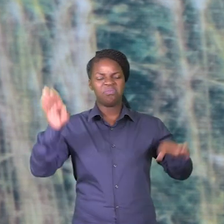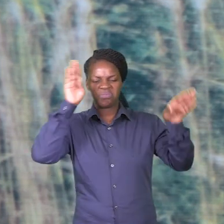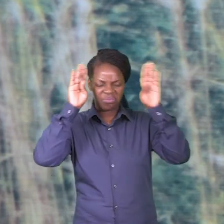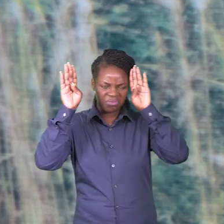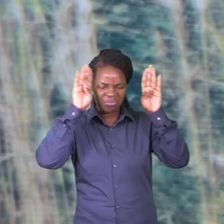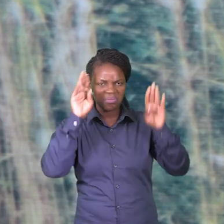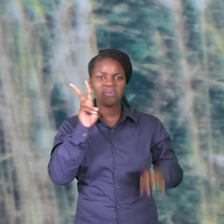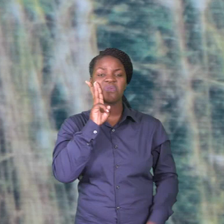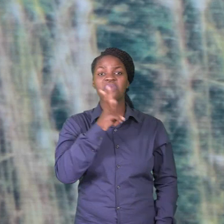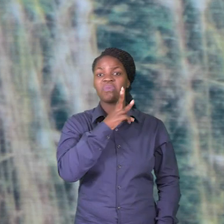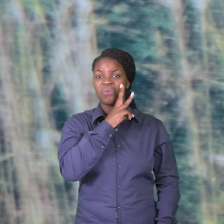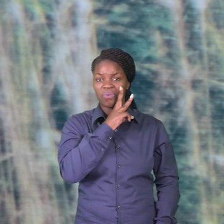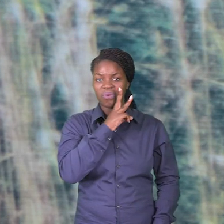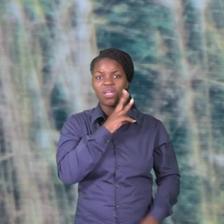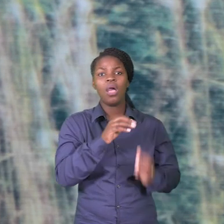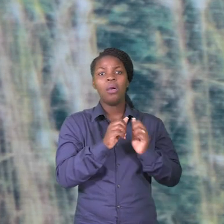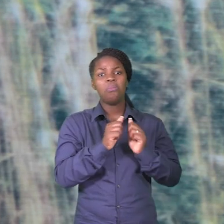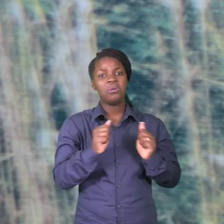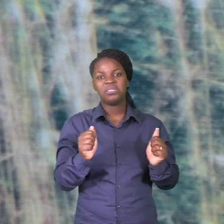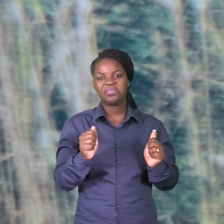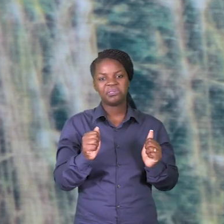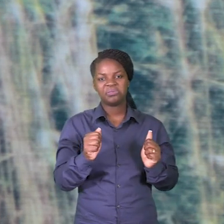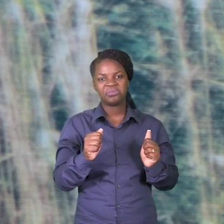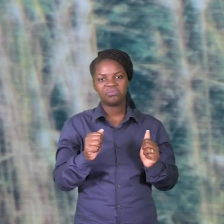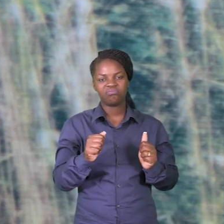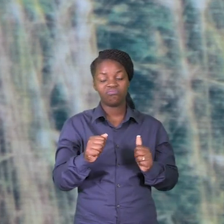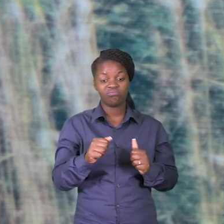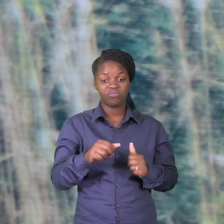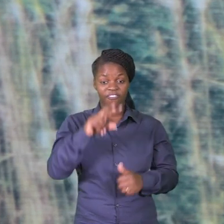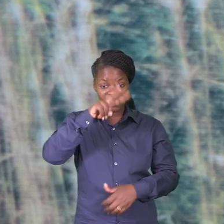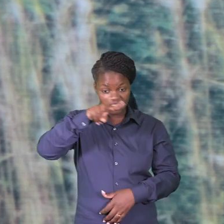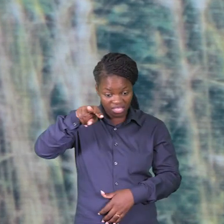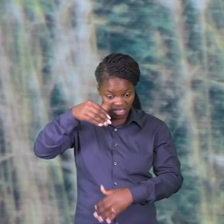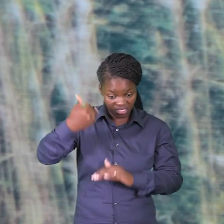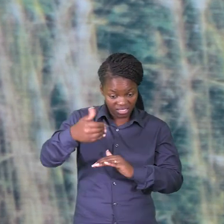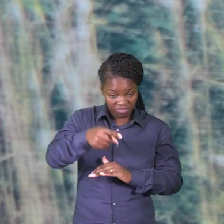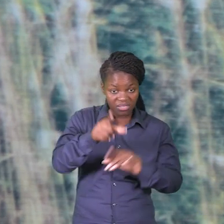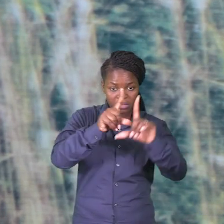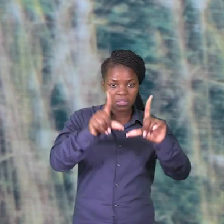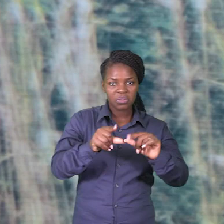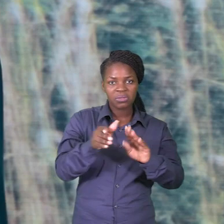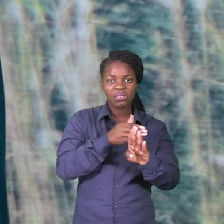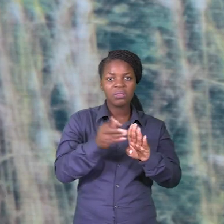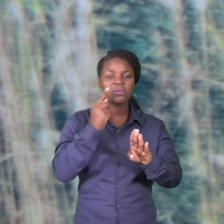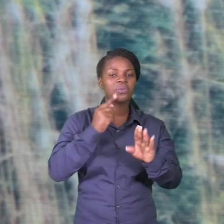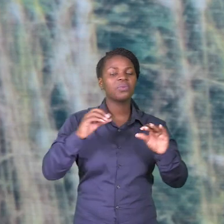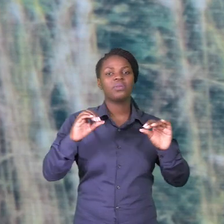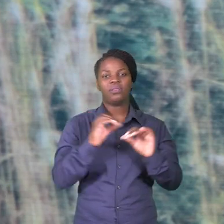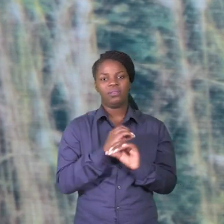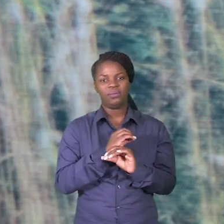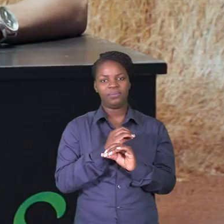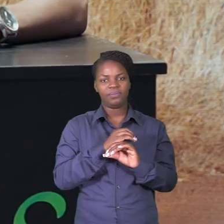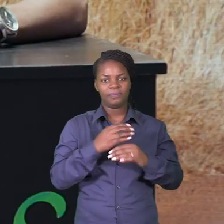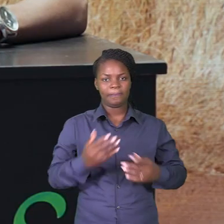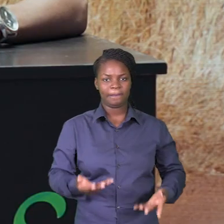e várias plataformas mas é pouco aderida a lei já foi foi foi aprovada está a sero implementada Mas